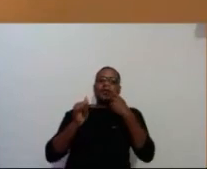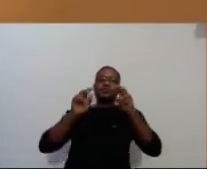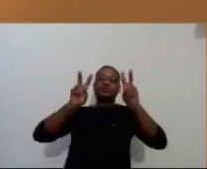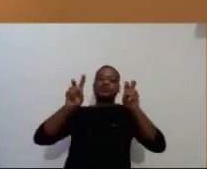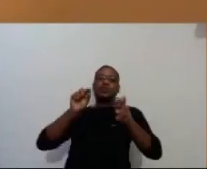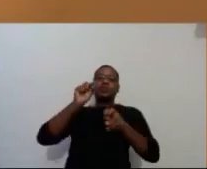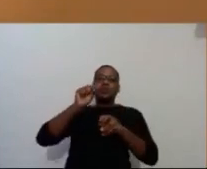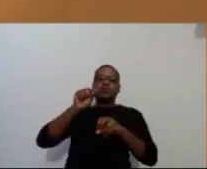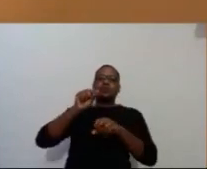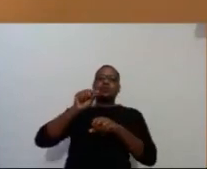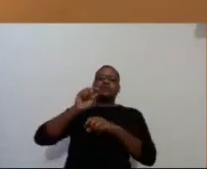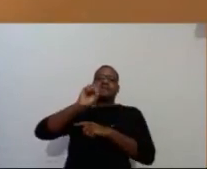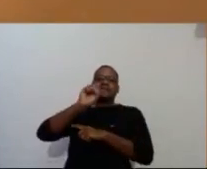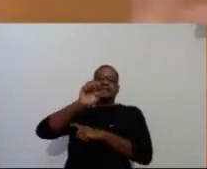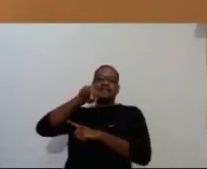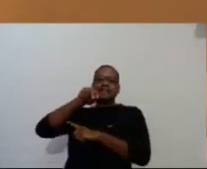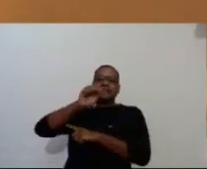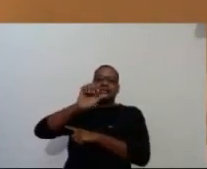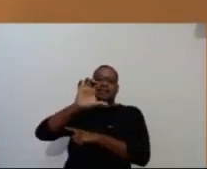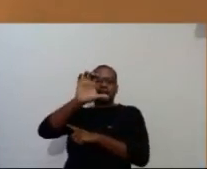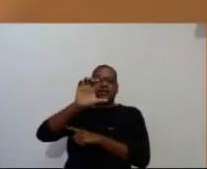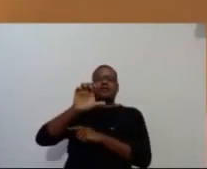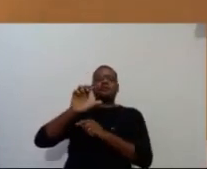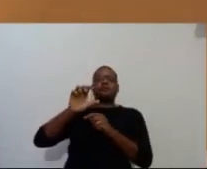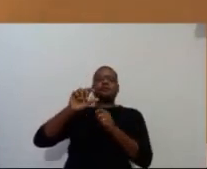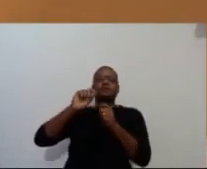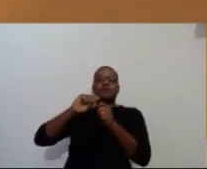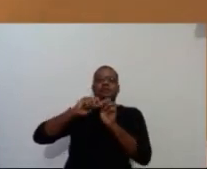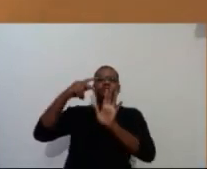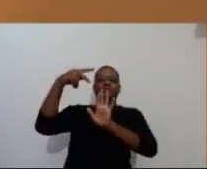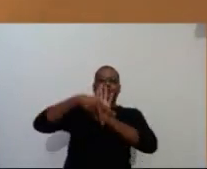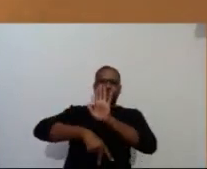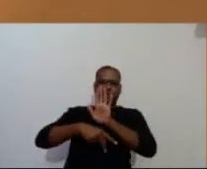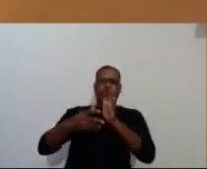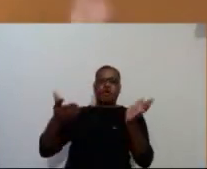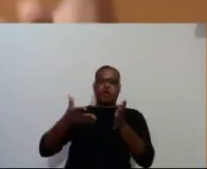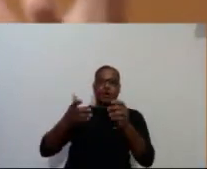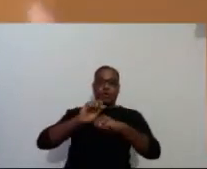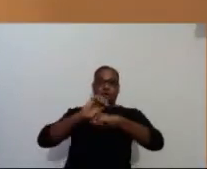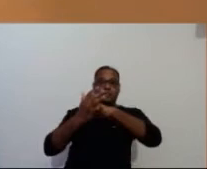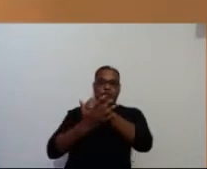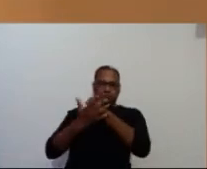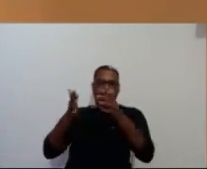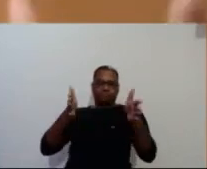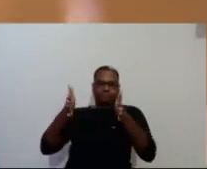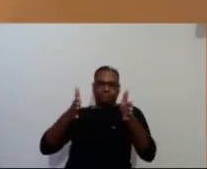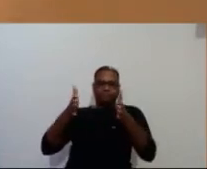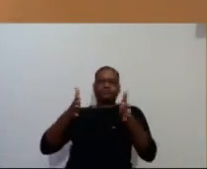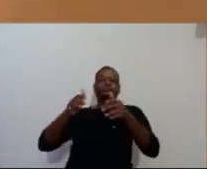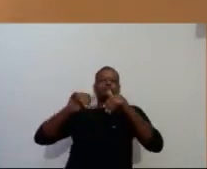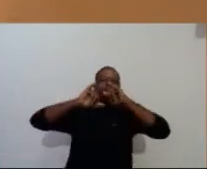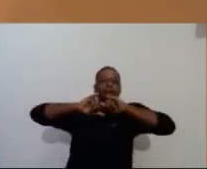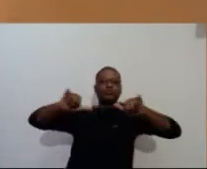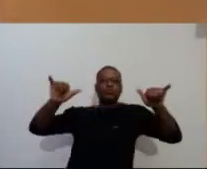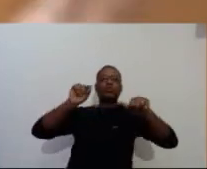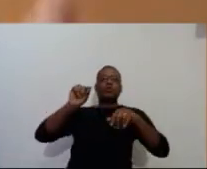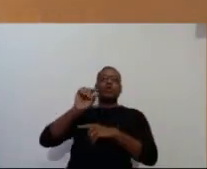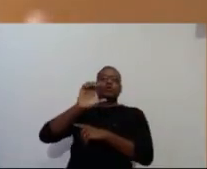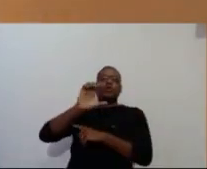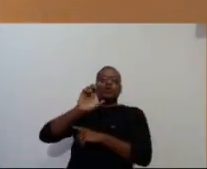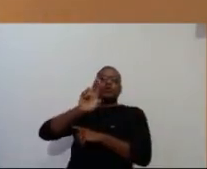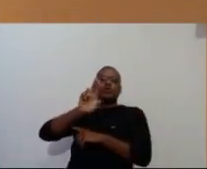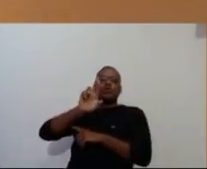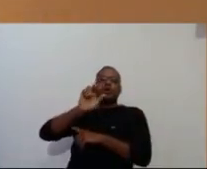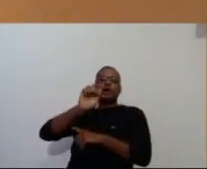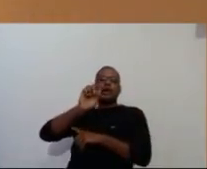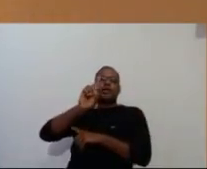que foi lançado também nesse período da pandemia, que é o trabalho de curadoria de vídeos que já existem no YouTube. E